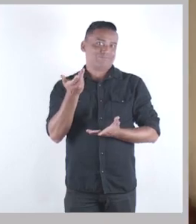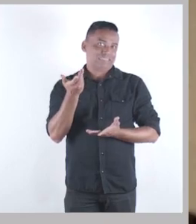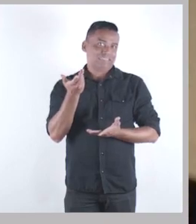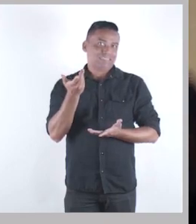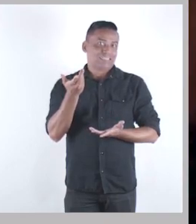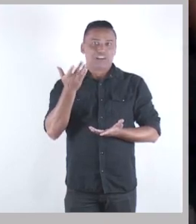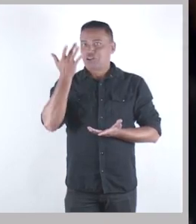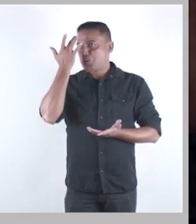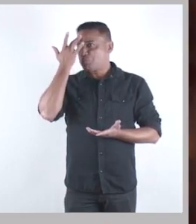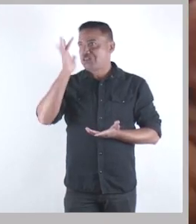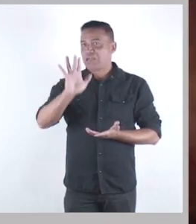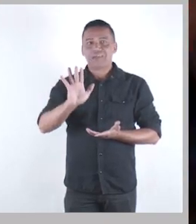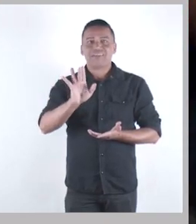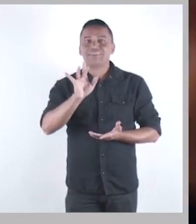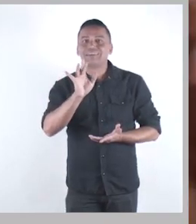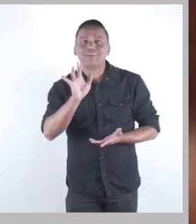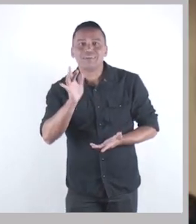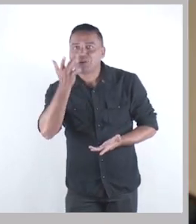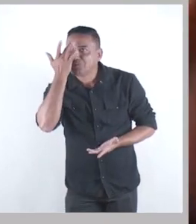sido